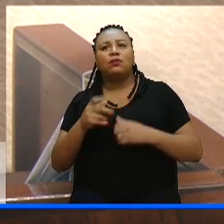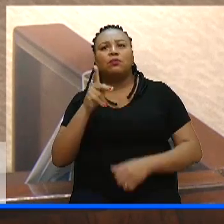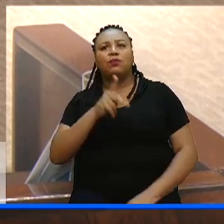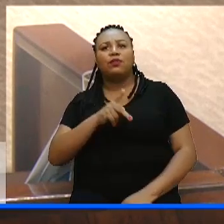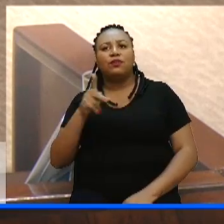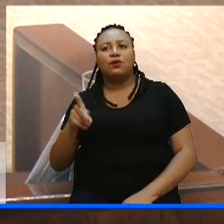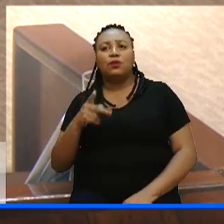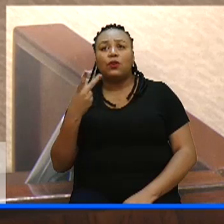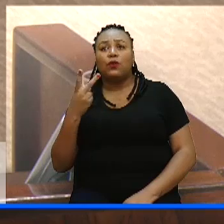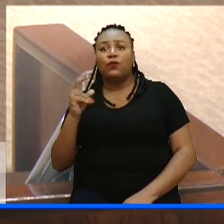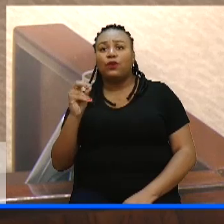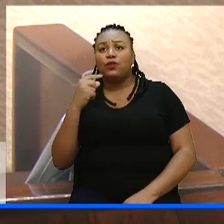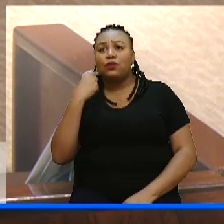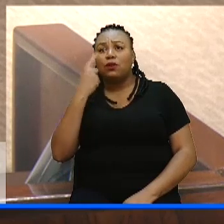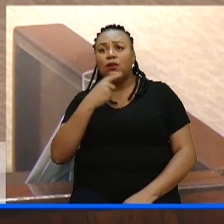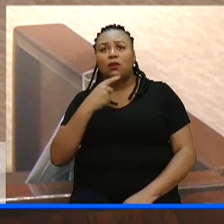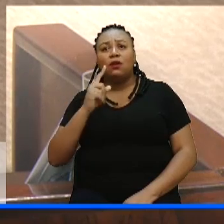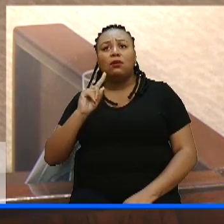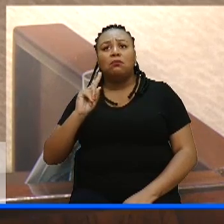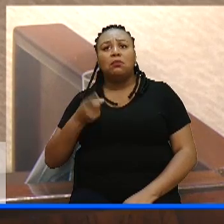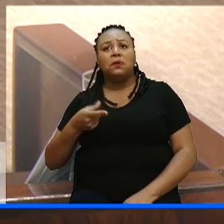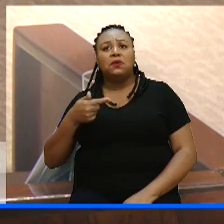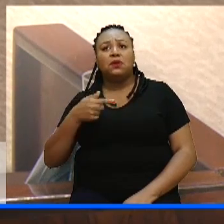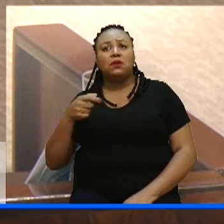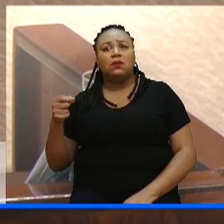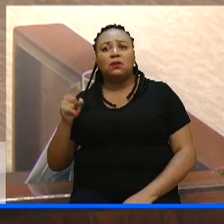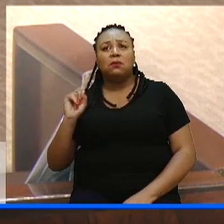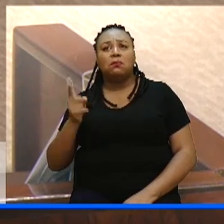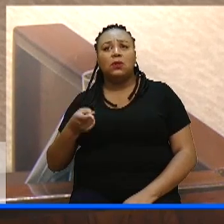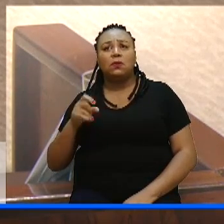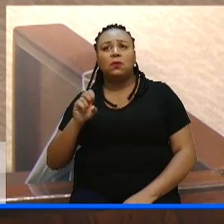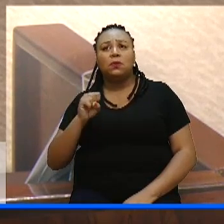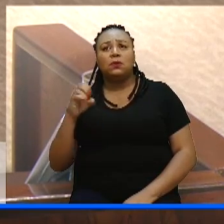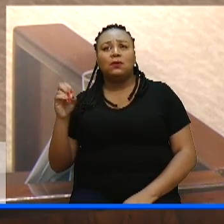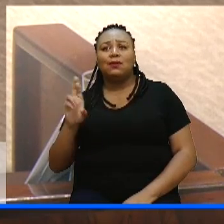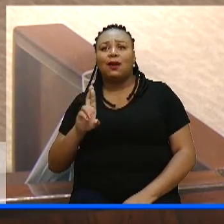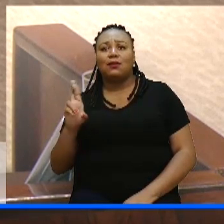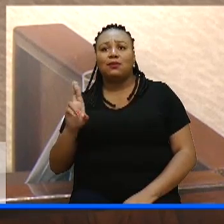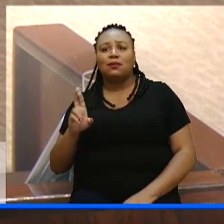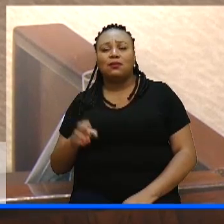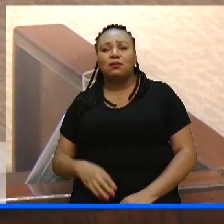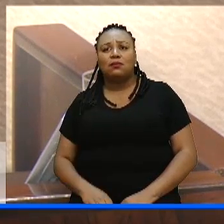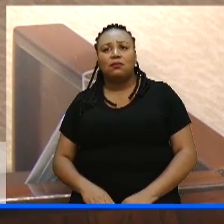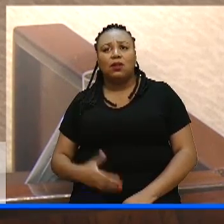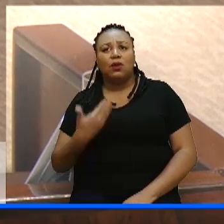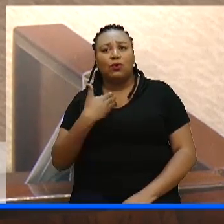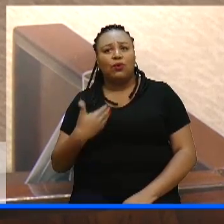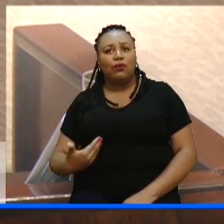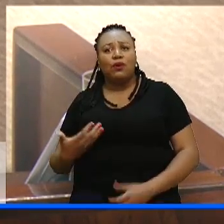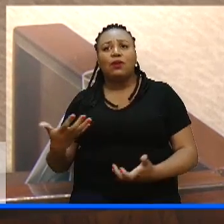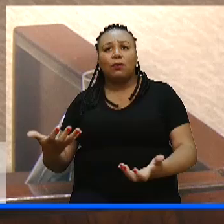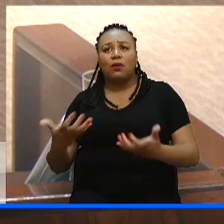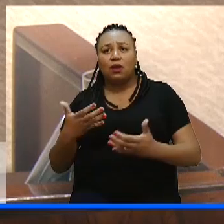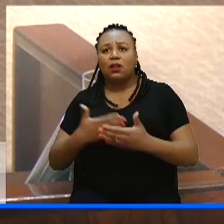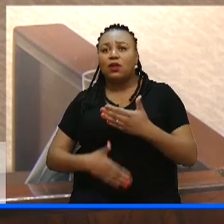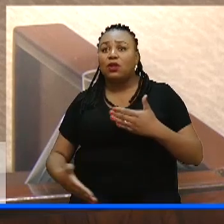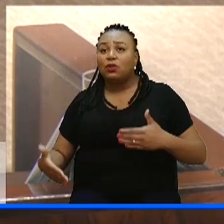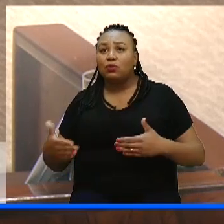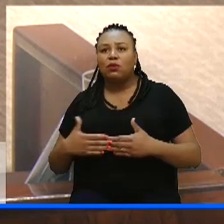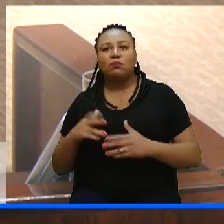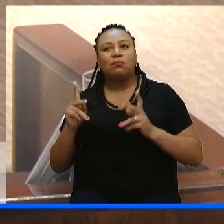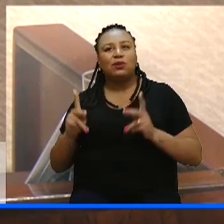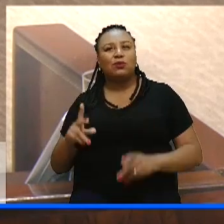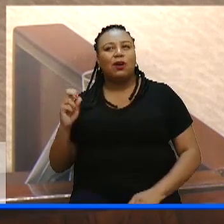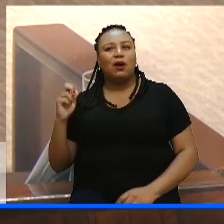o professor com 20 horas em 1700 e 1800 reais o governo quer que todo a todo todo aposentado